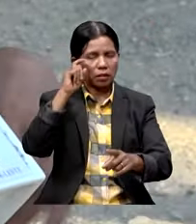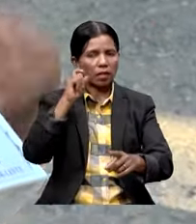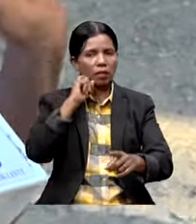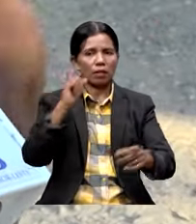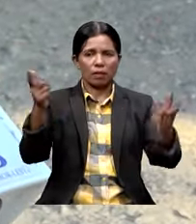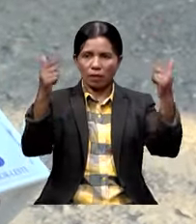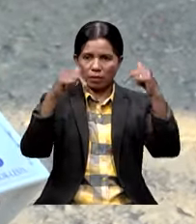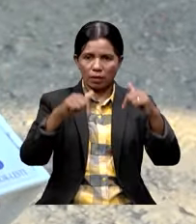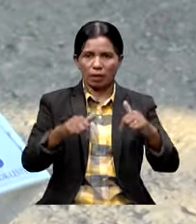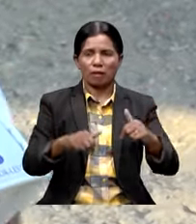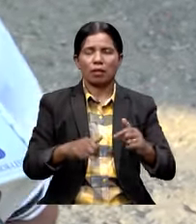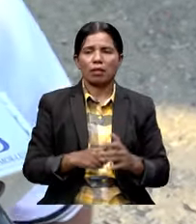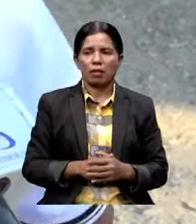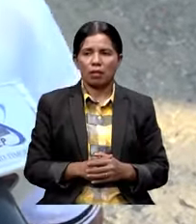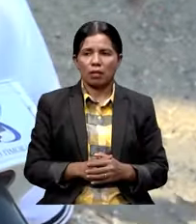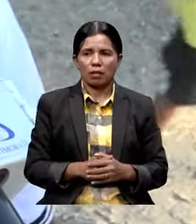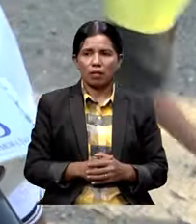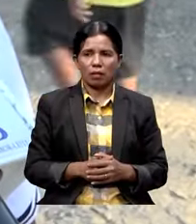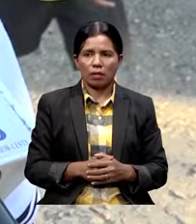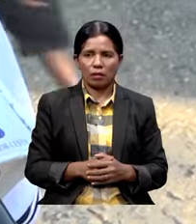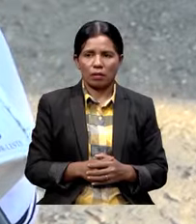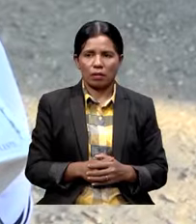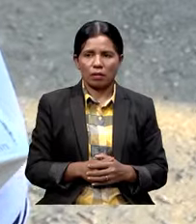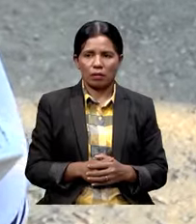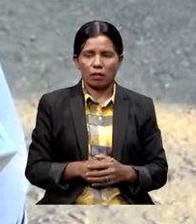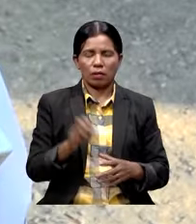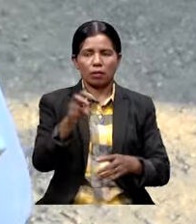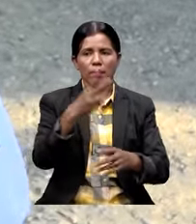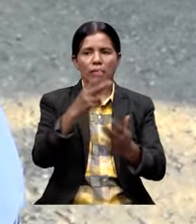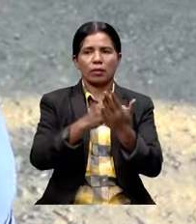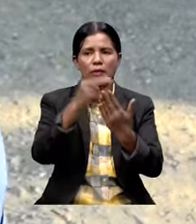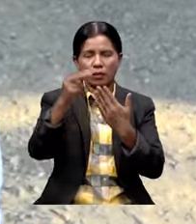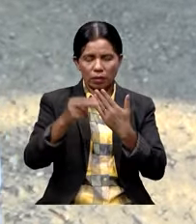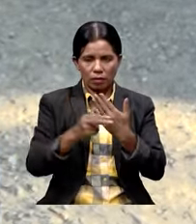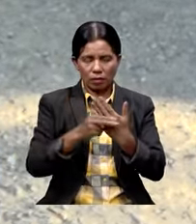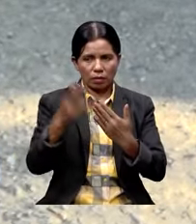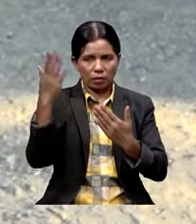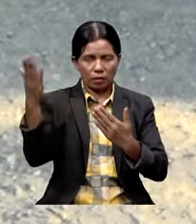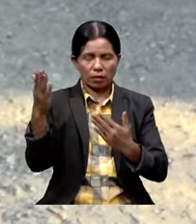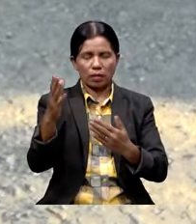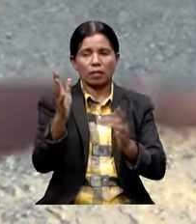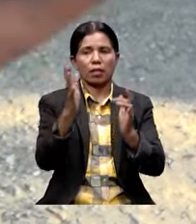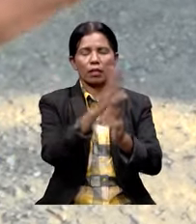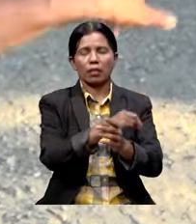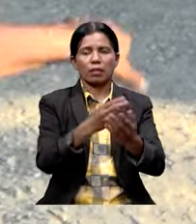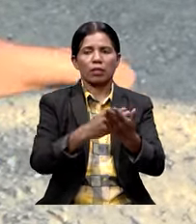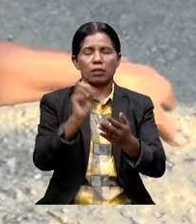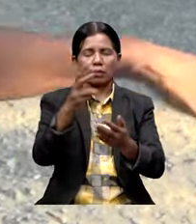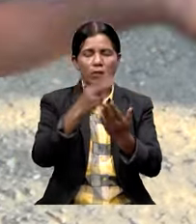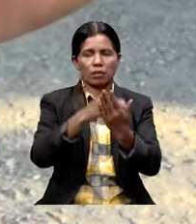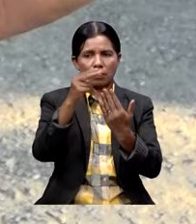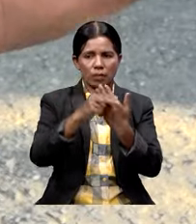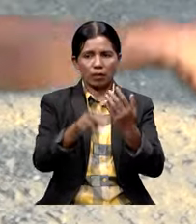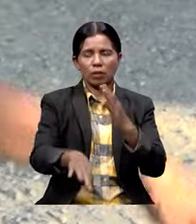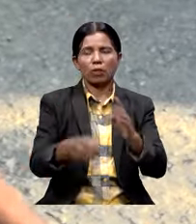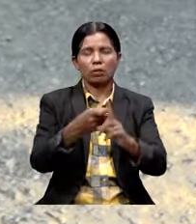ma ka ho di halo be 12 novembro ba ho di ia Santa Cruz ne ne sai husi tani umai dane